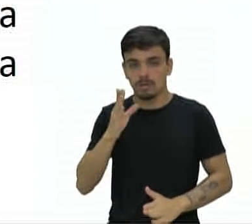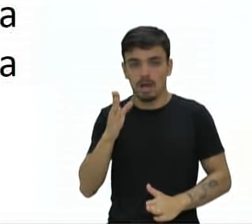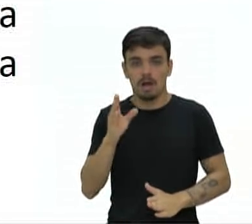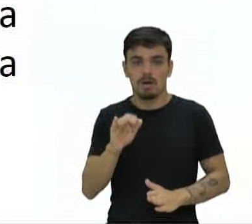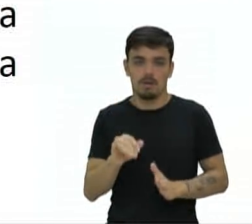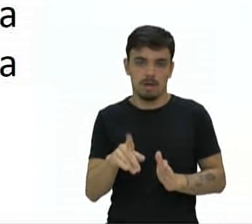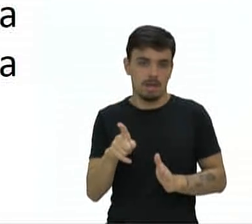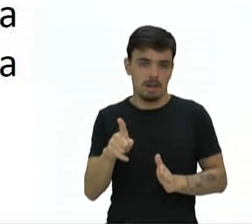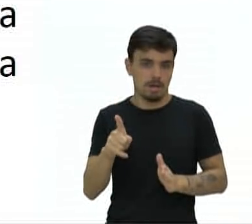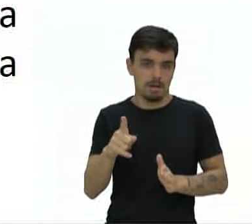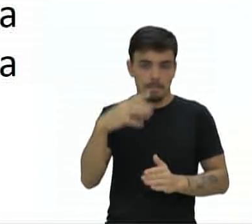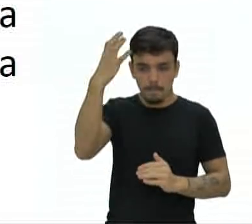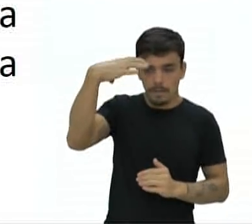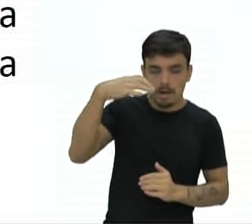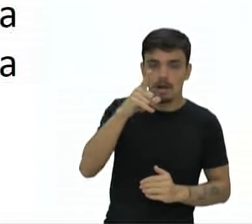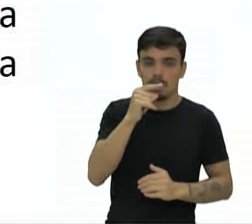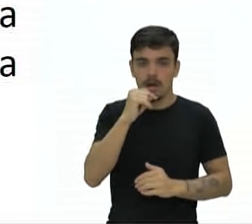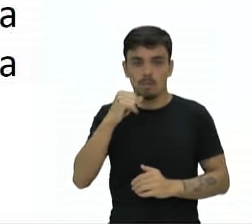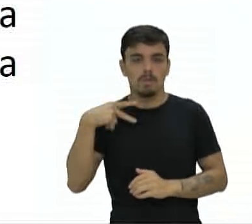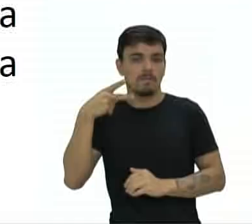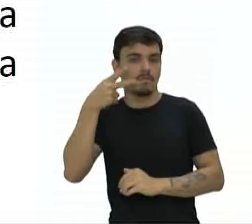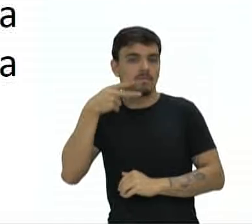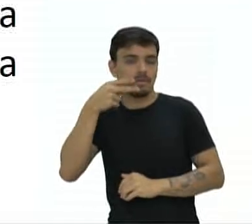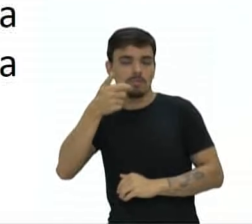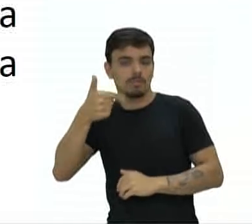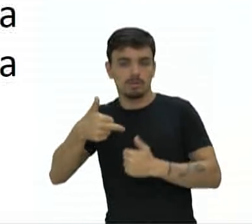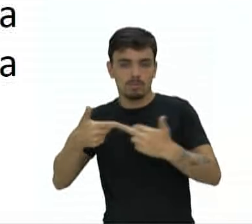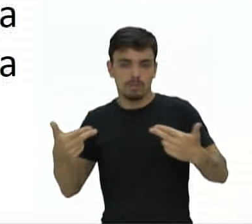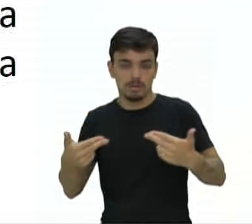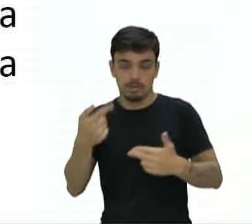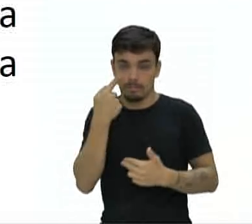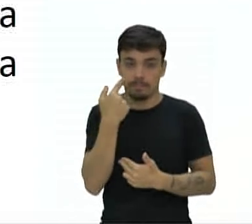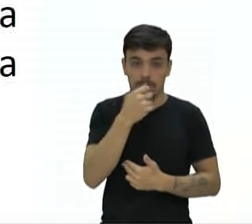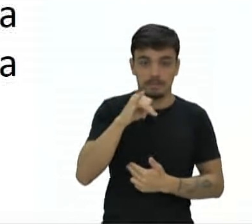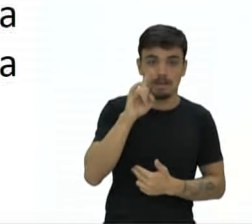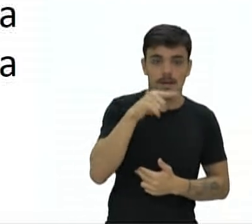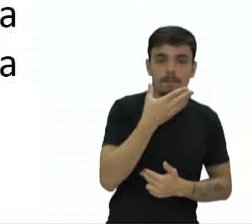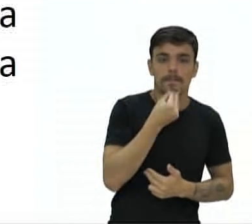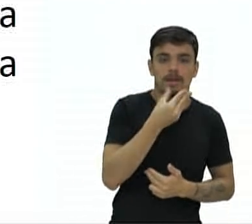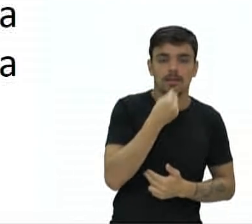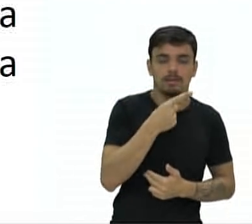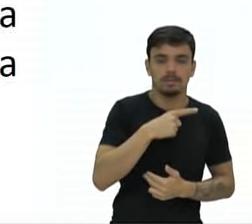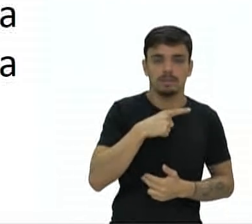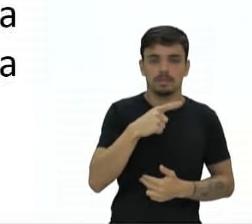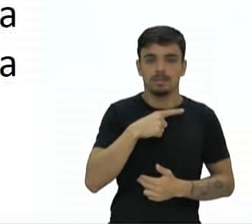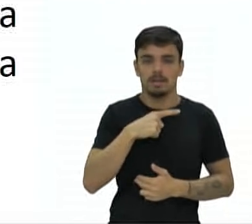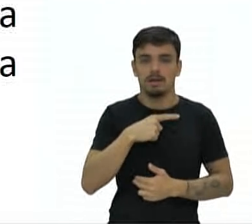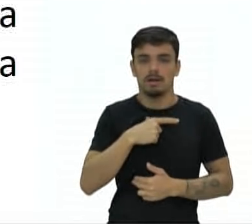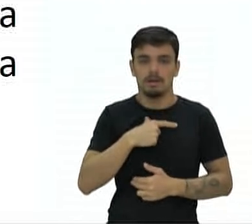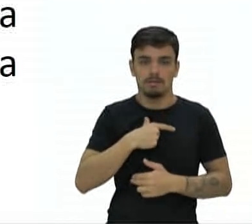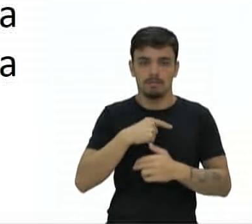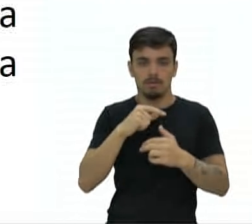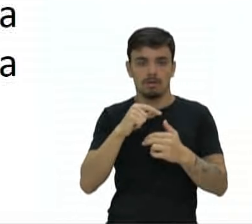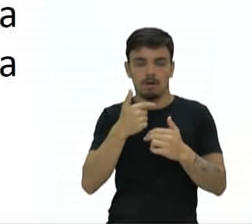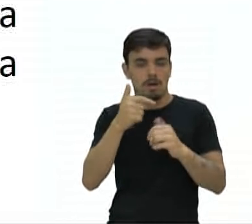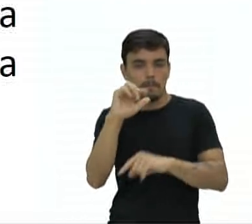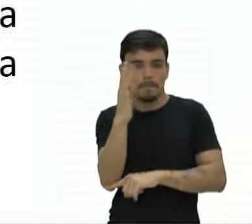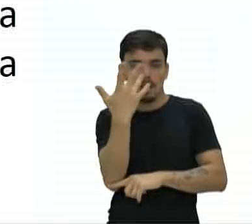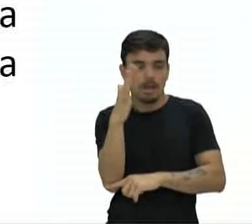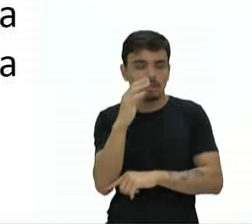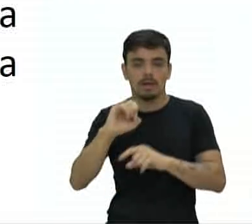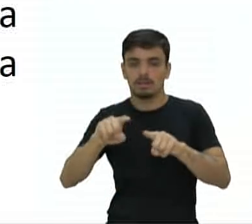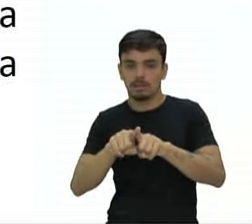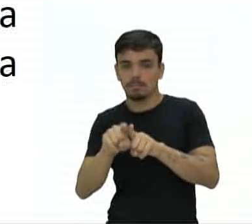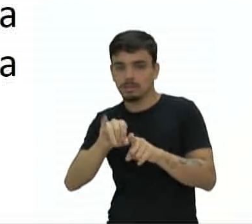vinho ou outro líquido. Em alguns lugares, se fosse menino, pendurava-se um ramo de oliveira, se fosse menina, uma fita de